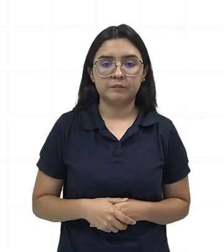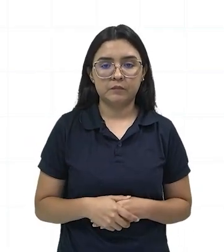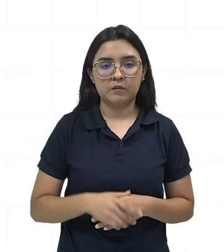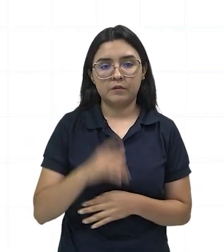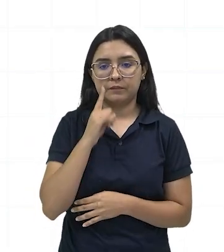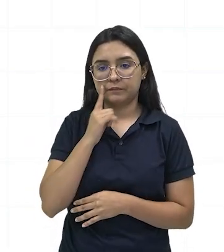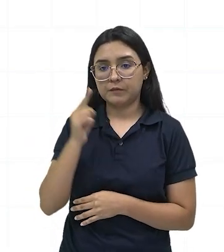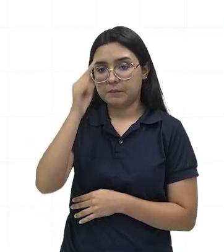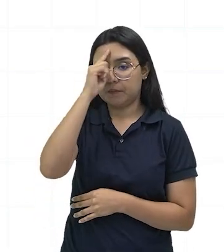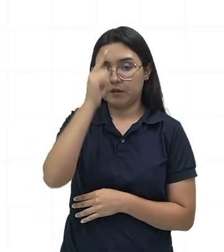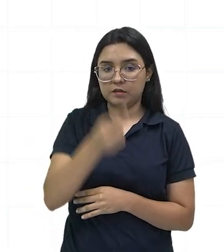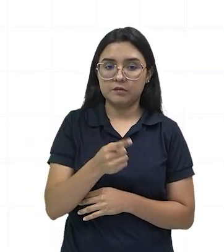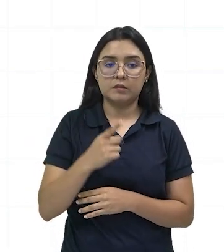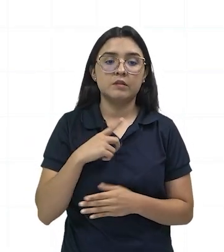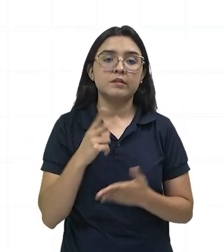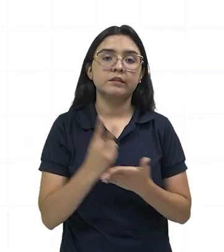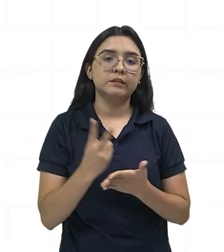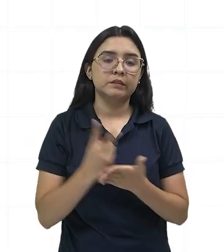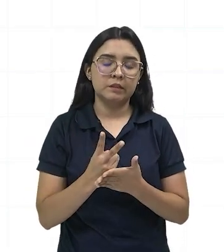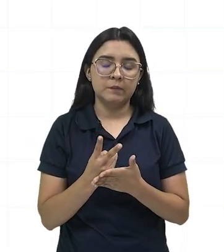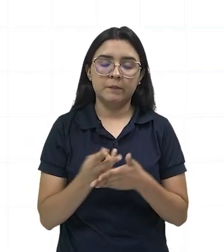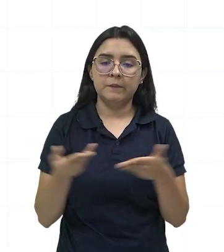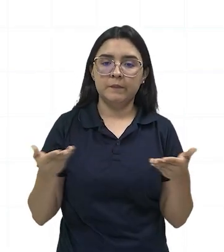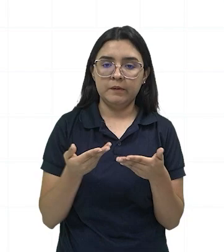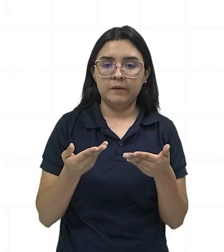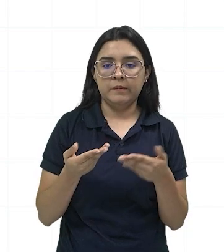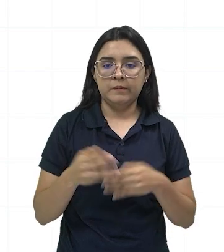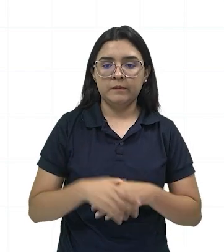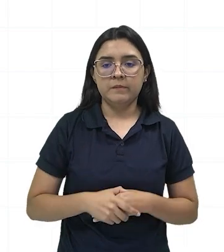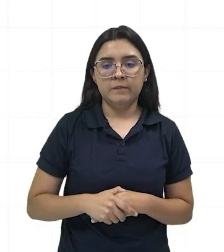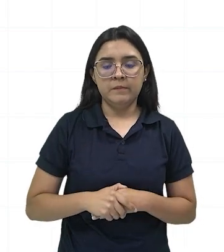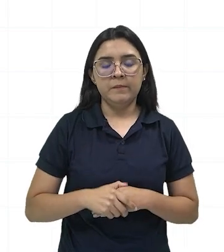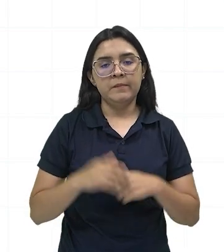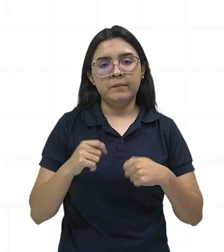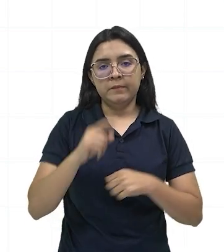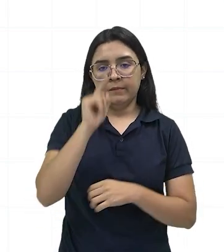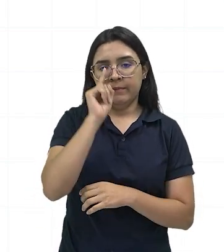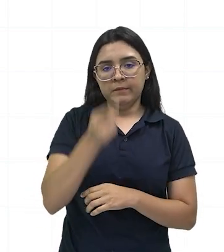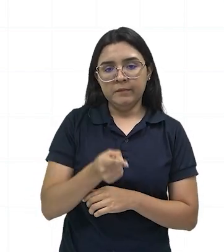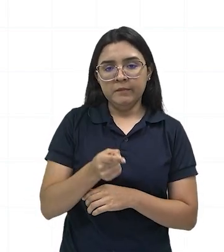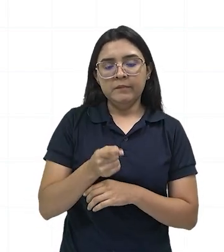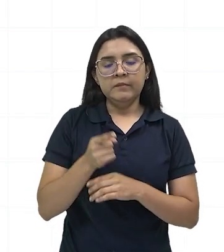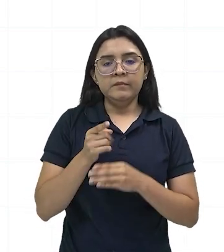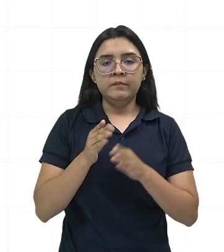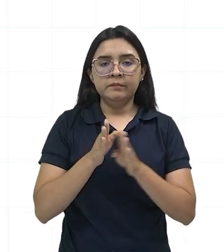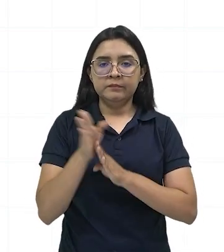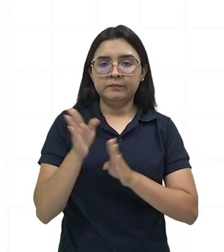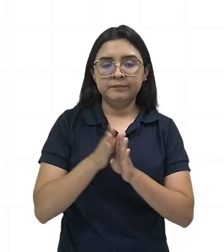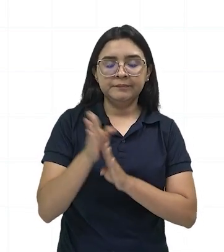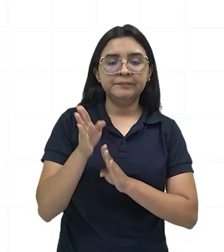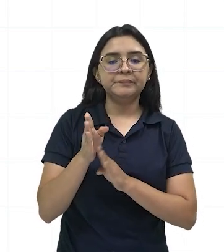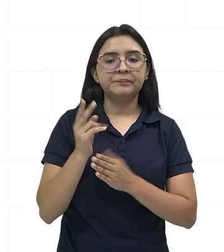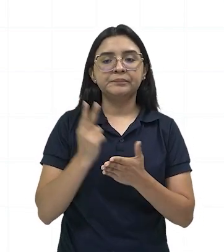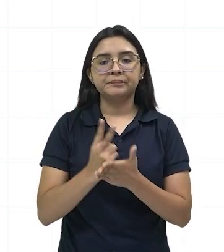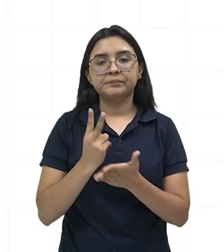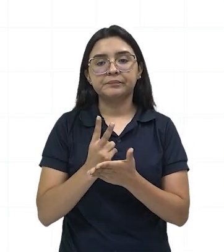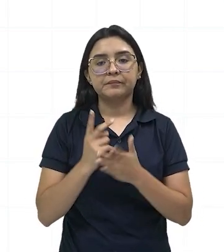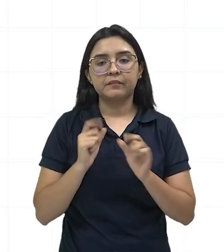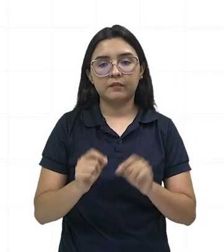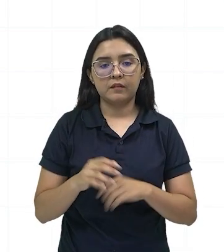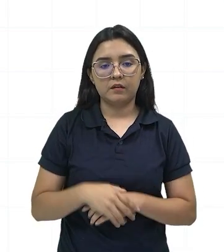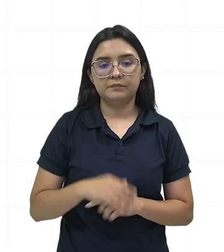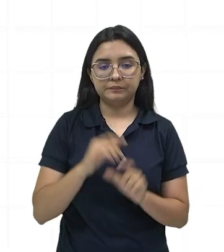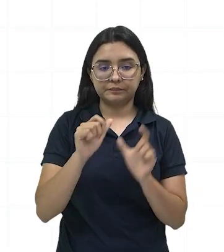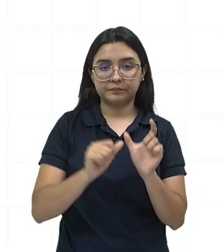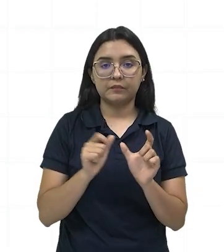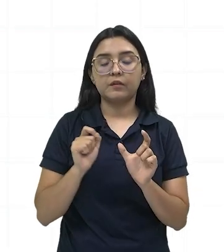imperativo, sempre é presente. É uma ordem, eu preciso ordenar, preciso dar um conselho e ela sempre vai ser conjugada